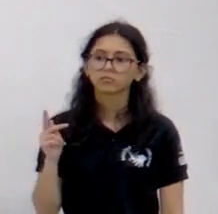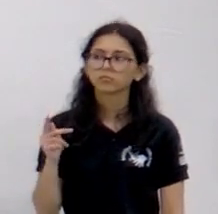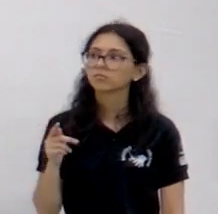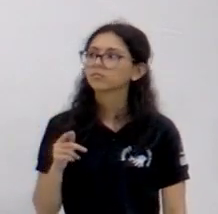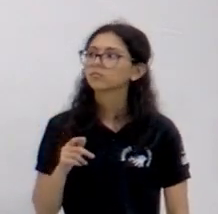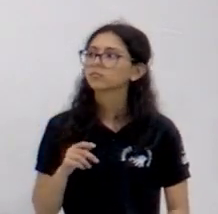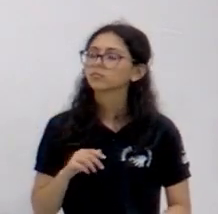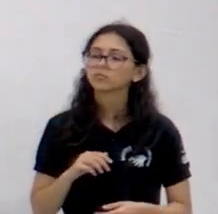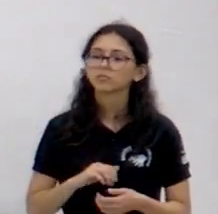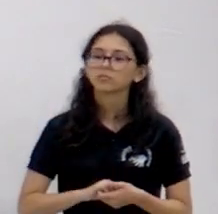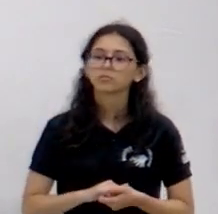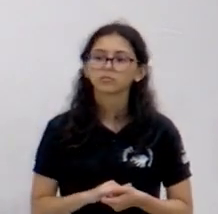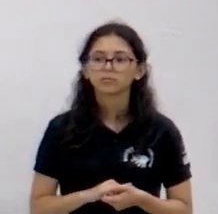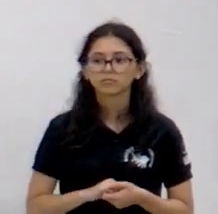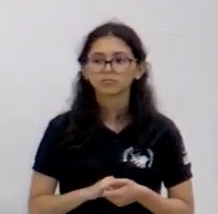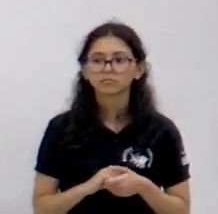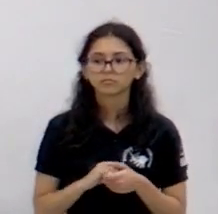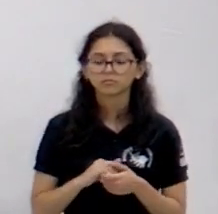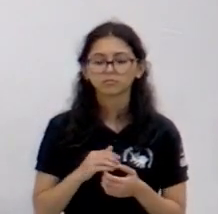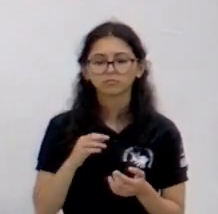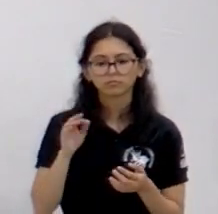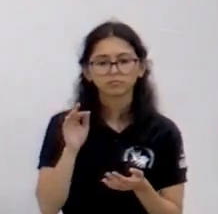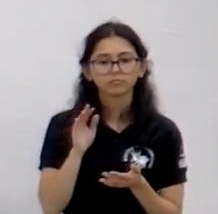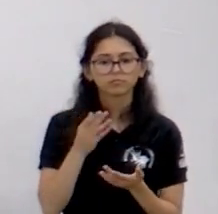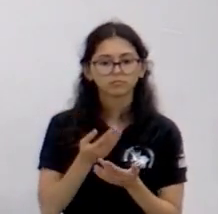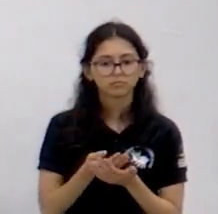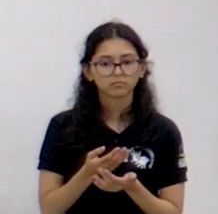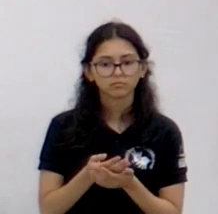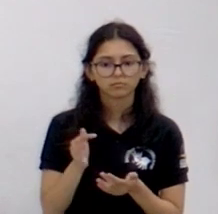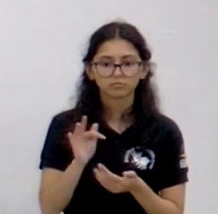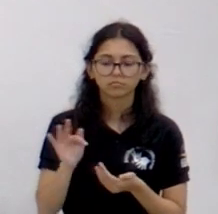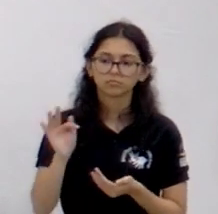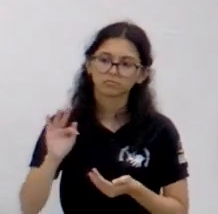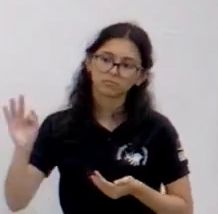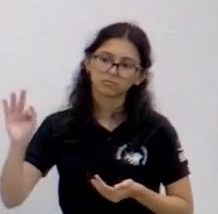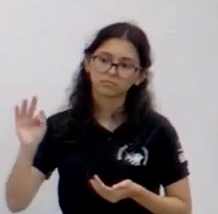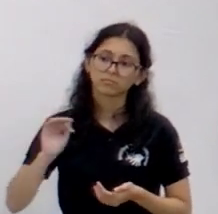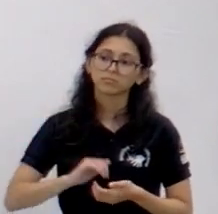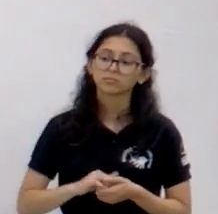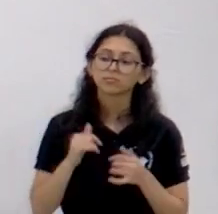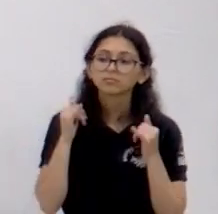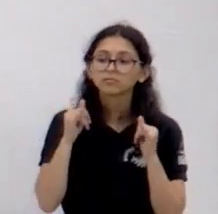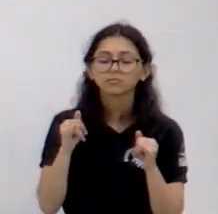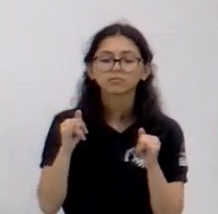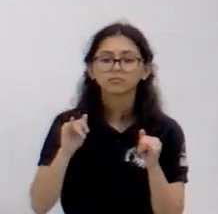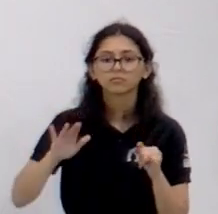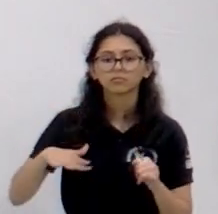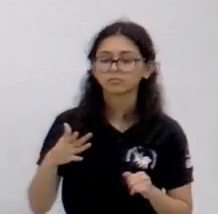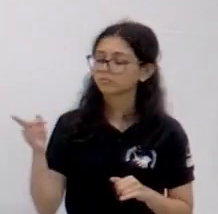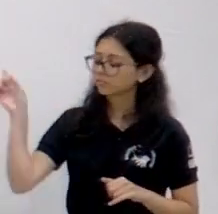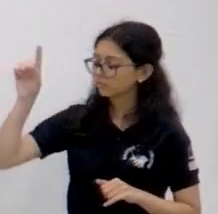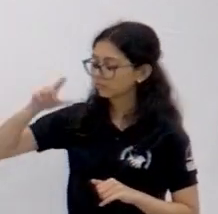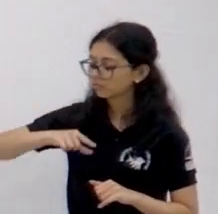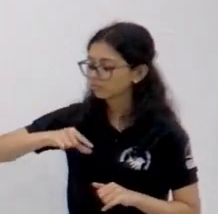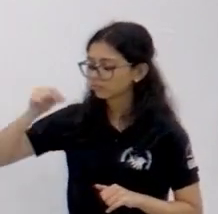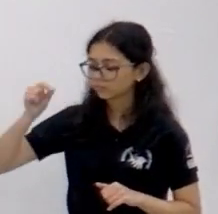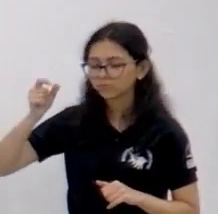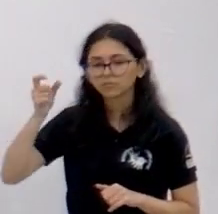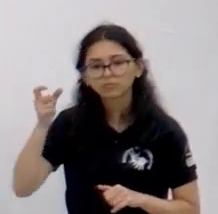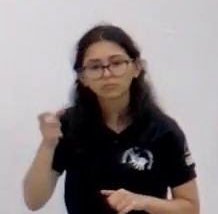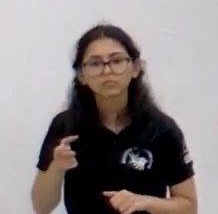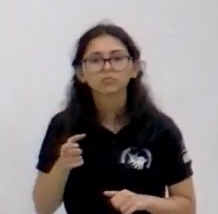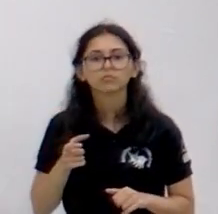Golding Gay, eu acho que é isso, e ele escreve o seguinte: quando Deus decide usar alguém que é